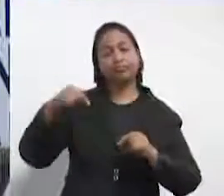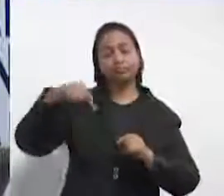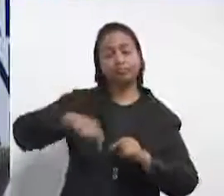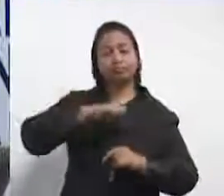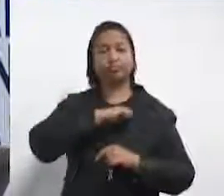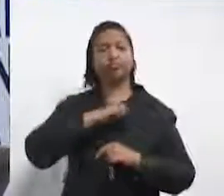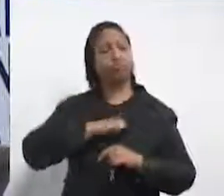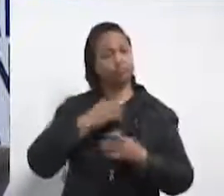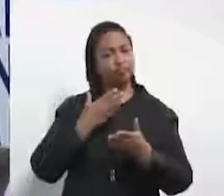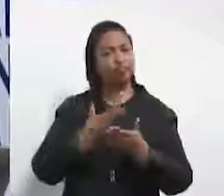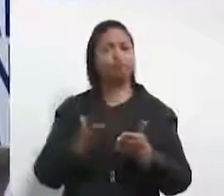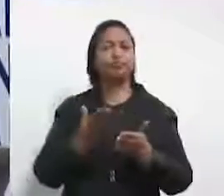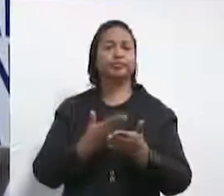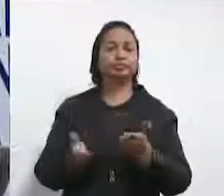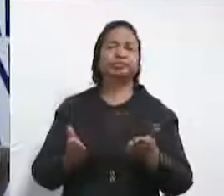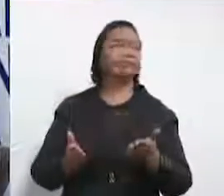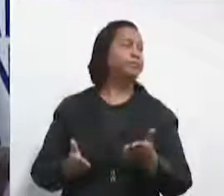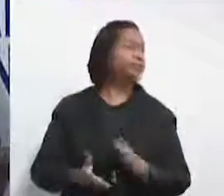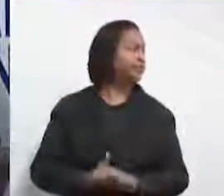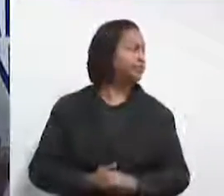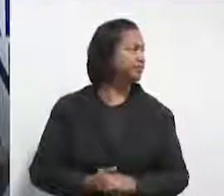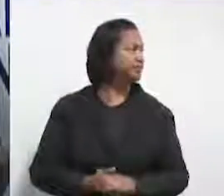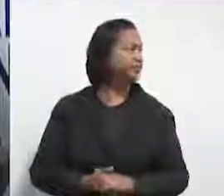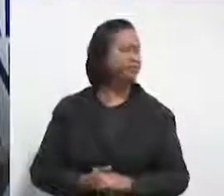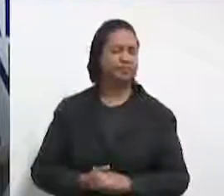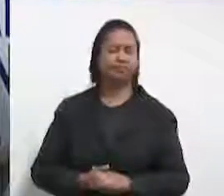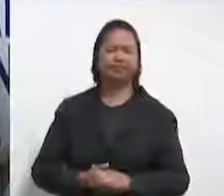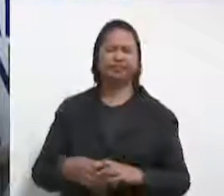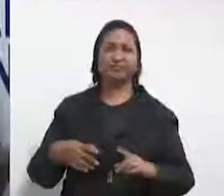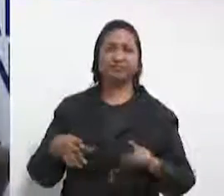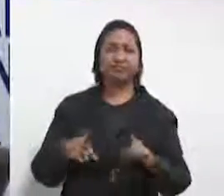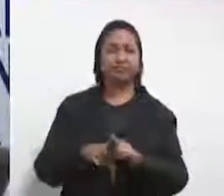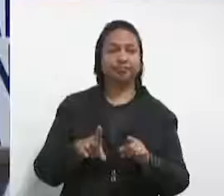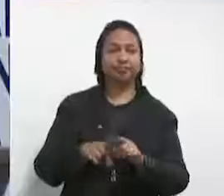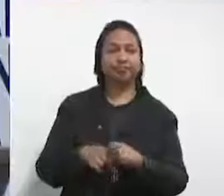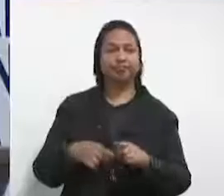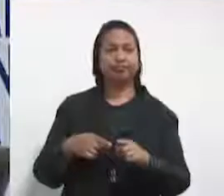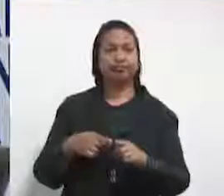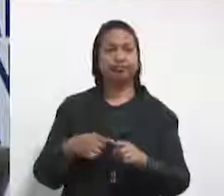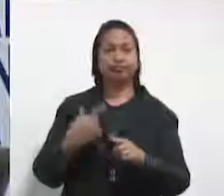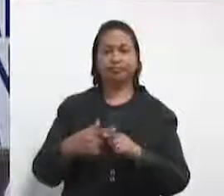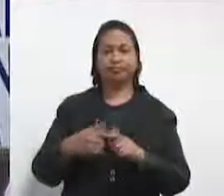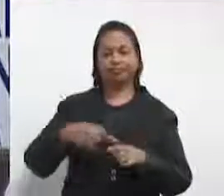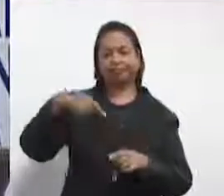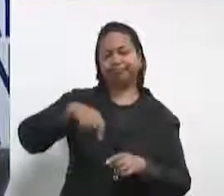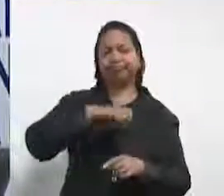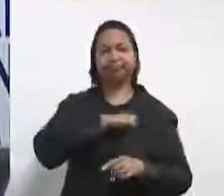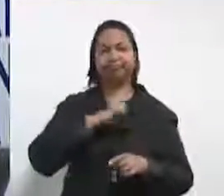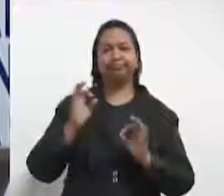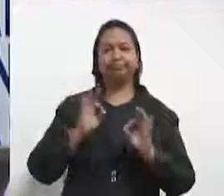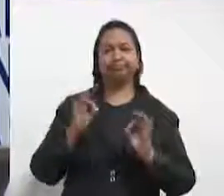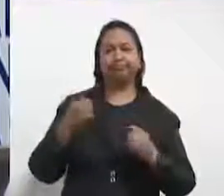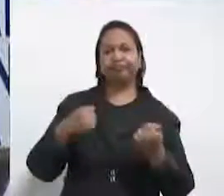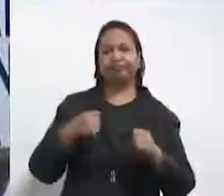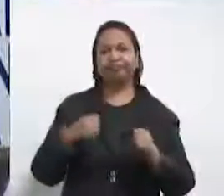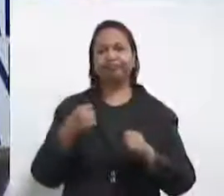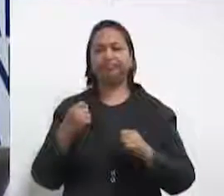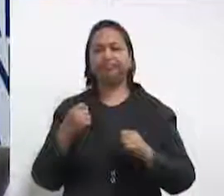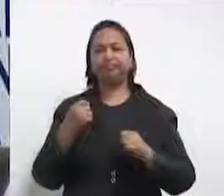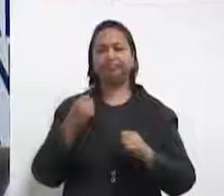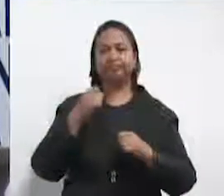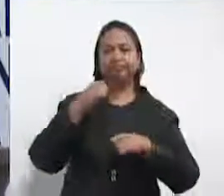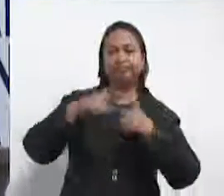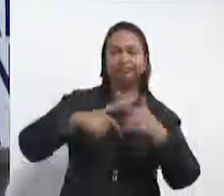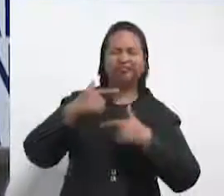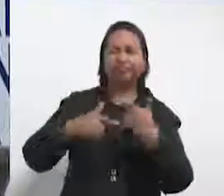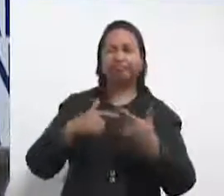eu como se diz a tranqüilidade de estar partindo pra goiânia qualquer problema você tiver que receber receber resolver com